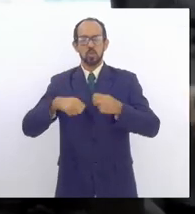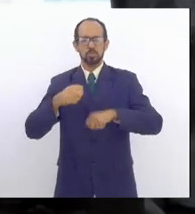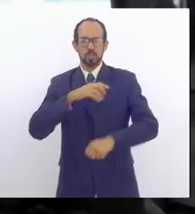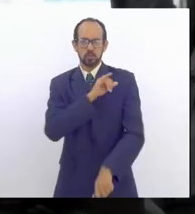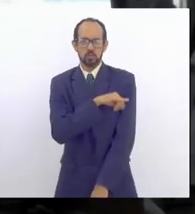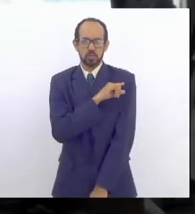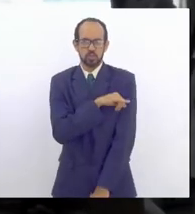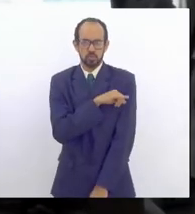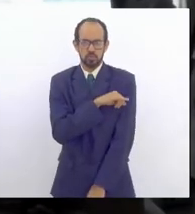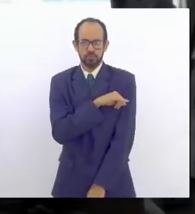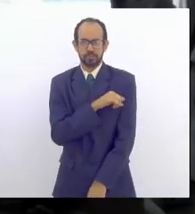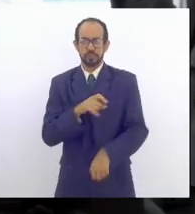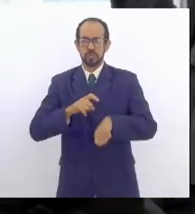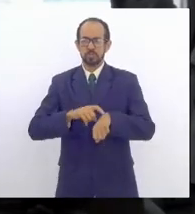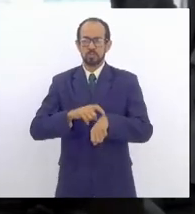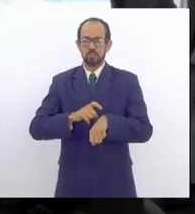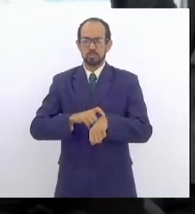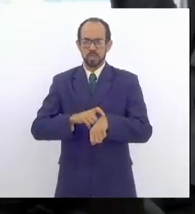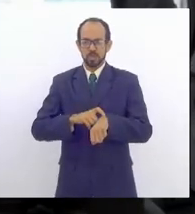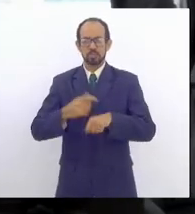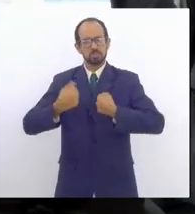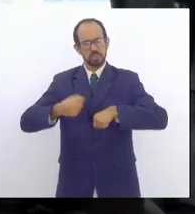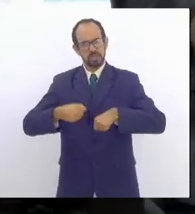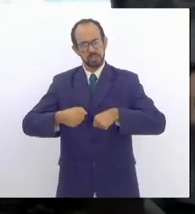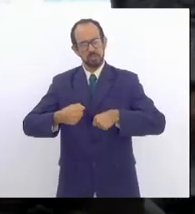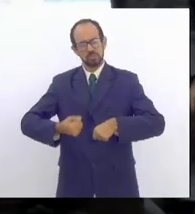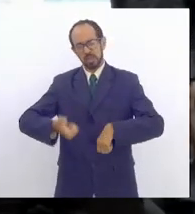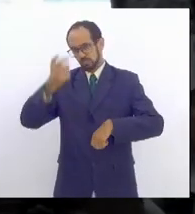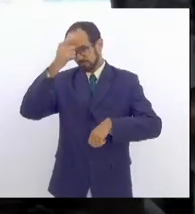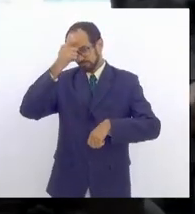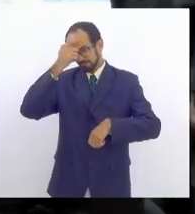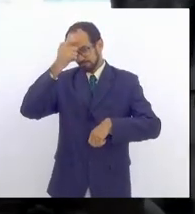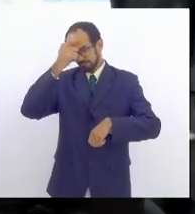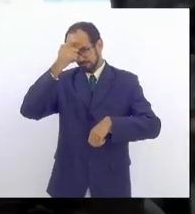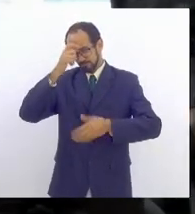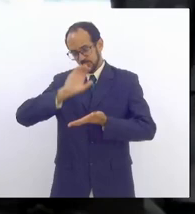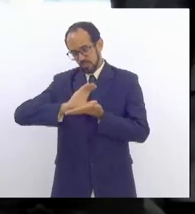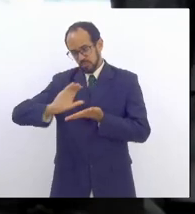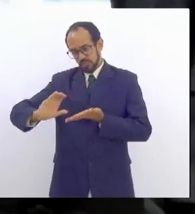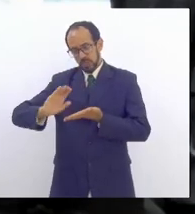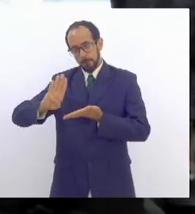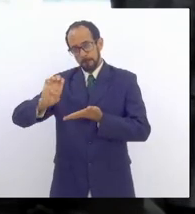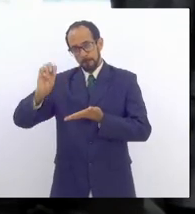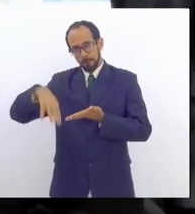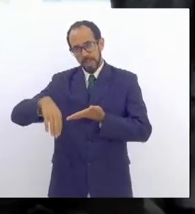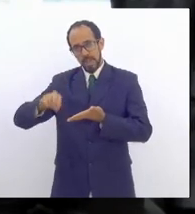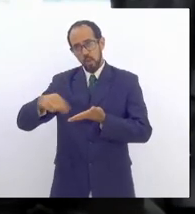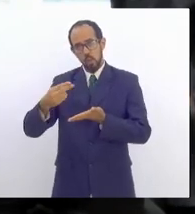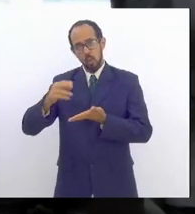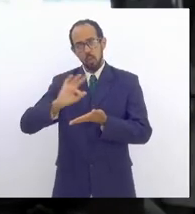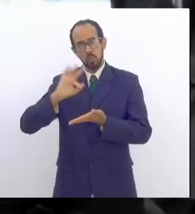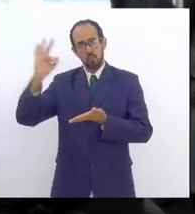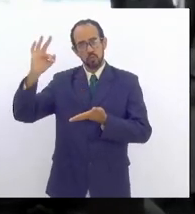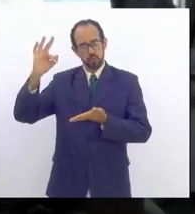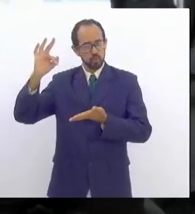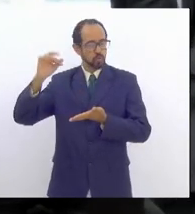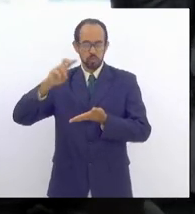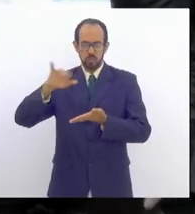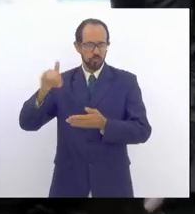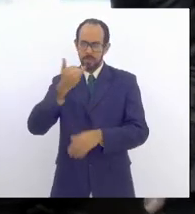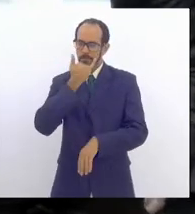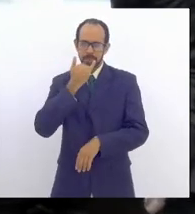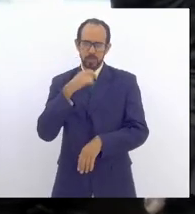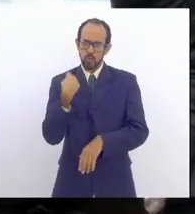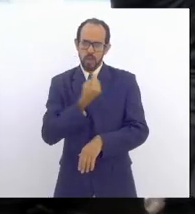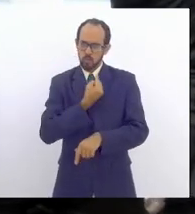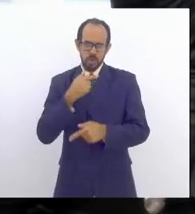momento, juízo para bem investir esses recursos. Caso contrário, as futuras gerações não irão nos perdoar.